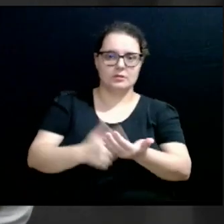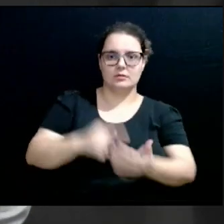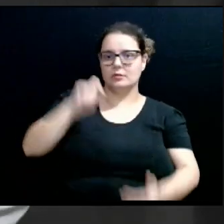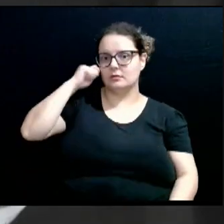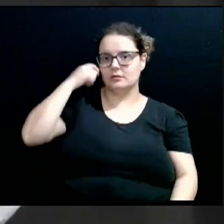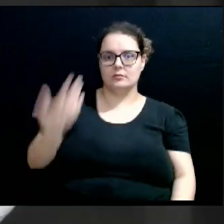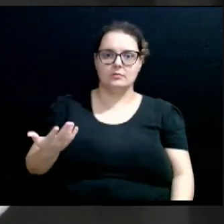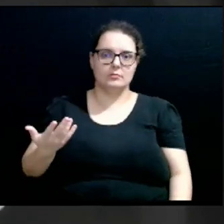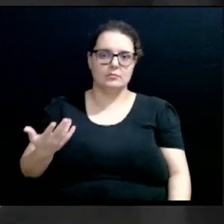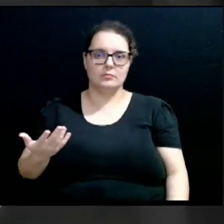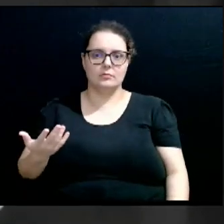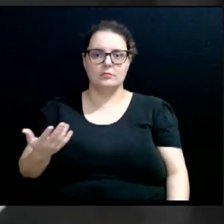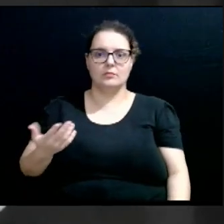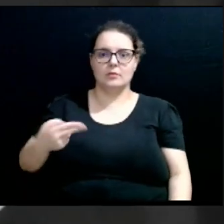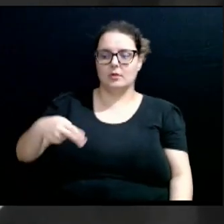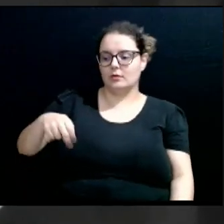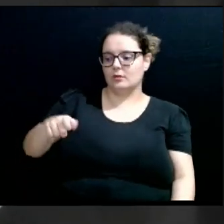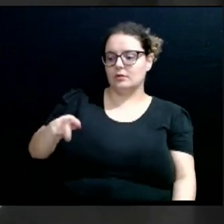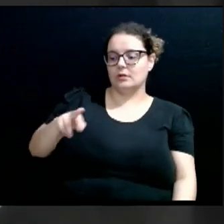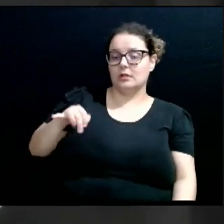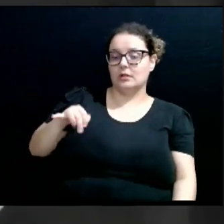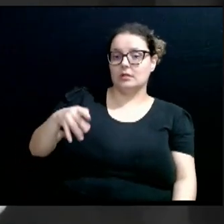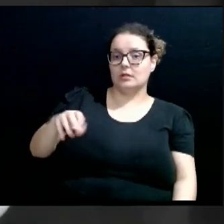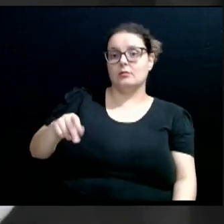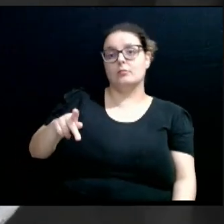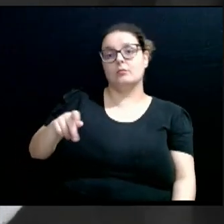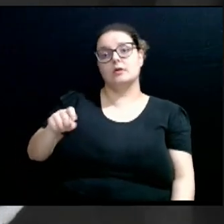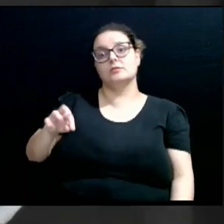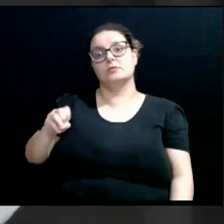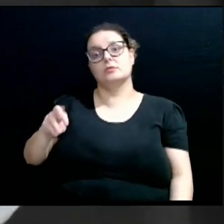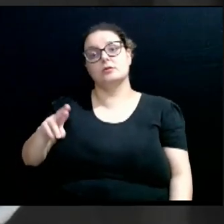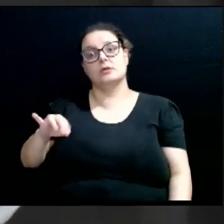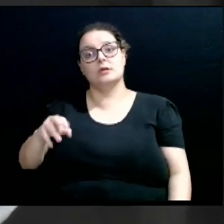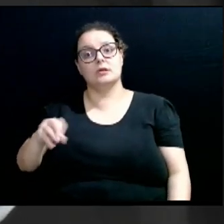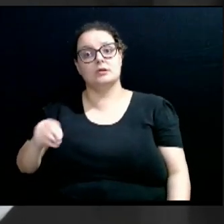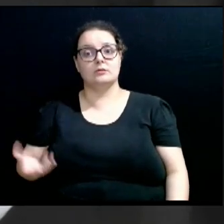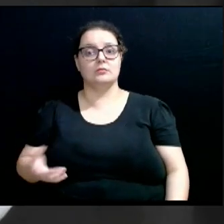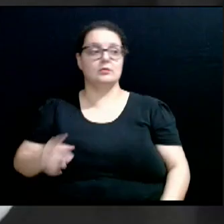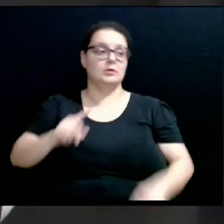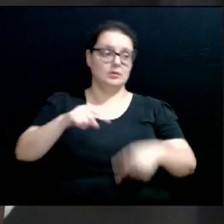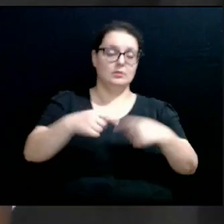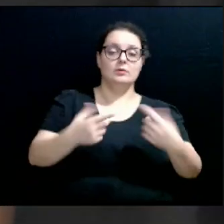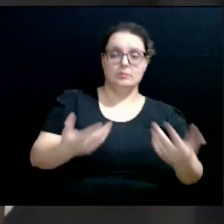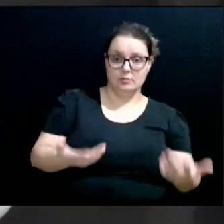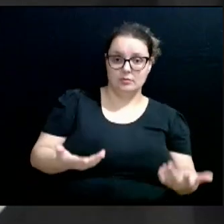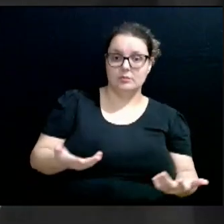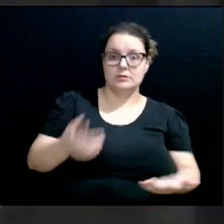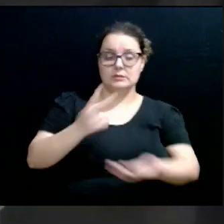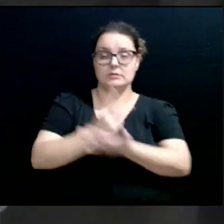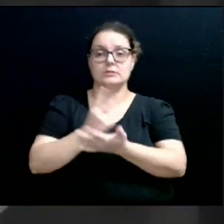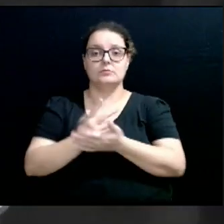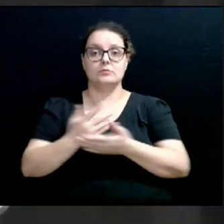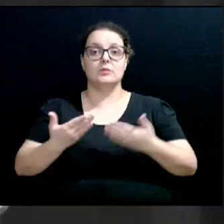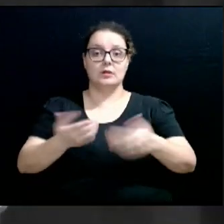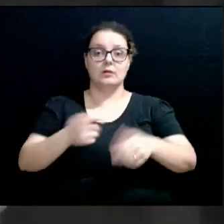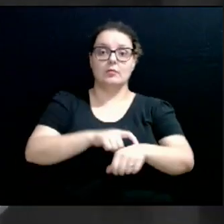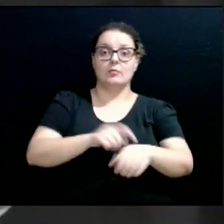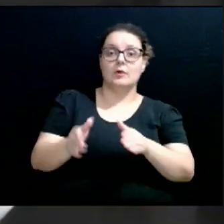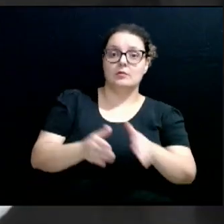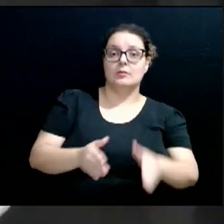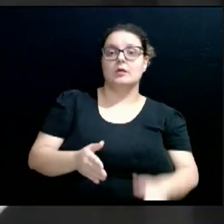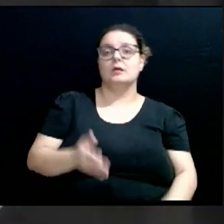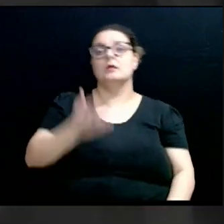do Pastoreiro, né? E outras, né, que sempre trazia a situação da criança, o negro